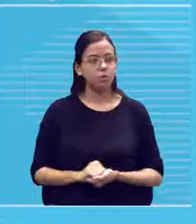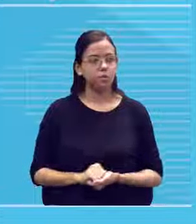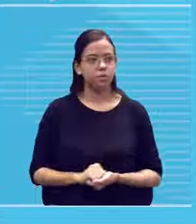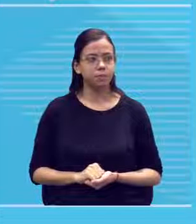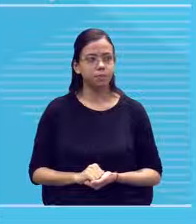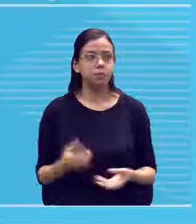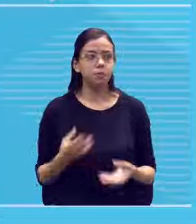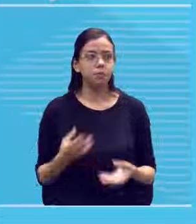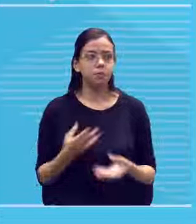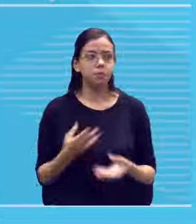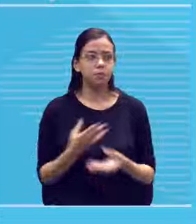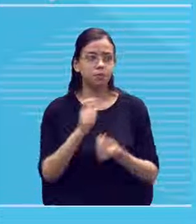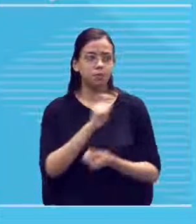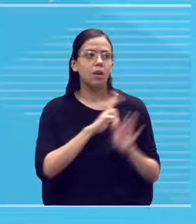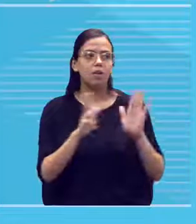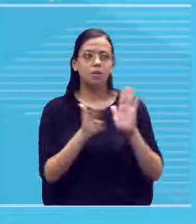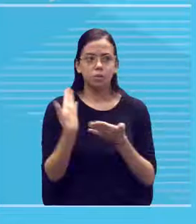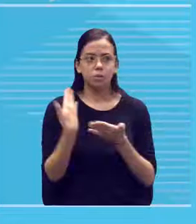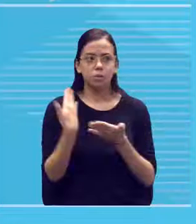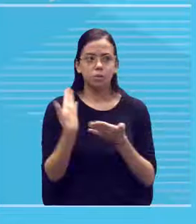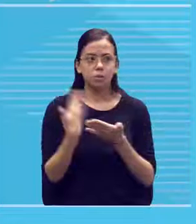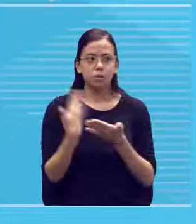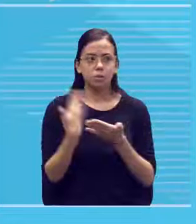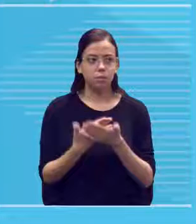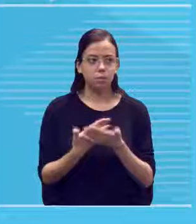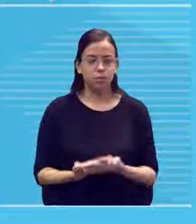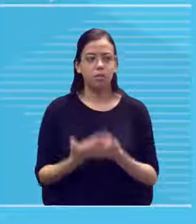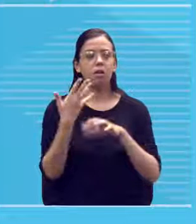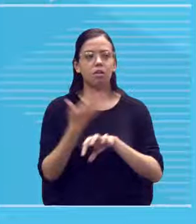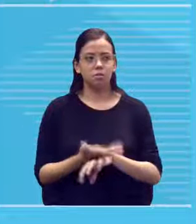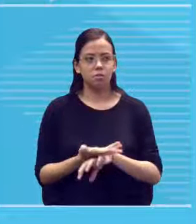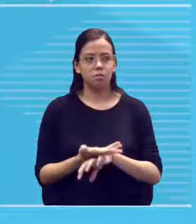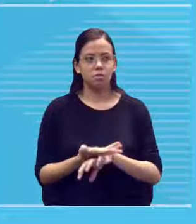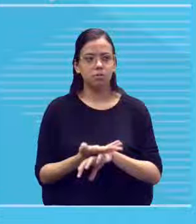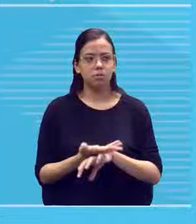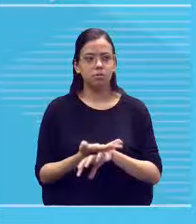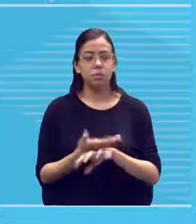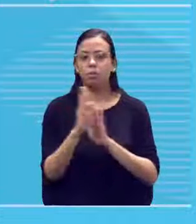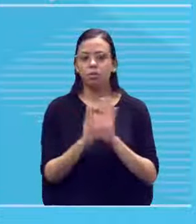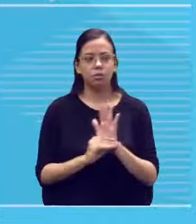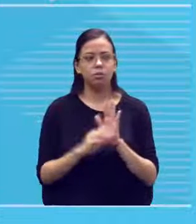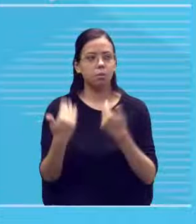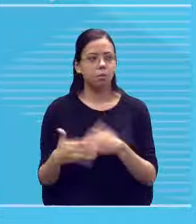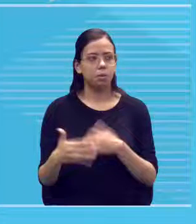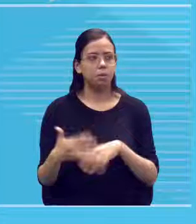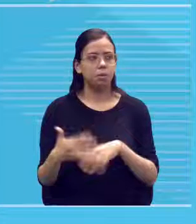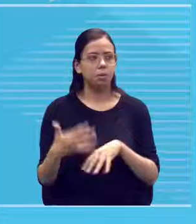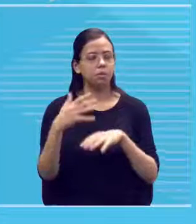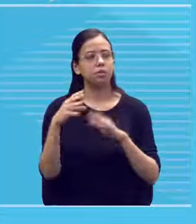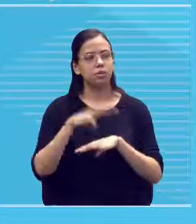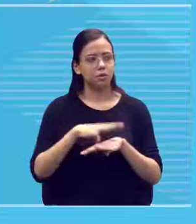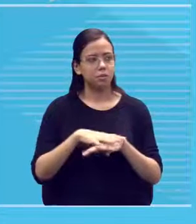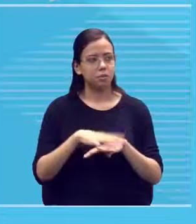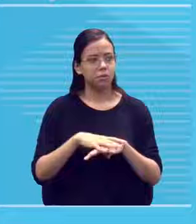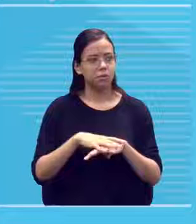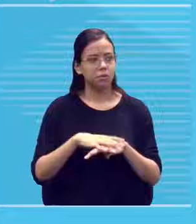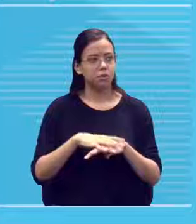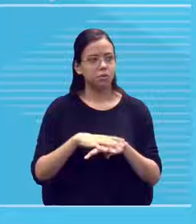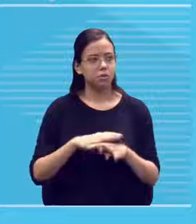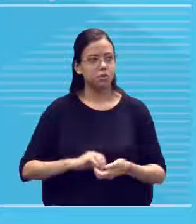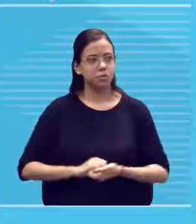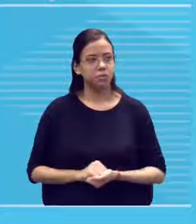matéria que caiu na prova de matemática que foi marcada rapaz pelo amor de Deus nos ajeitar